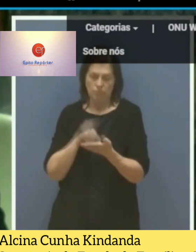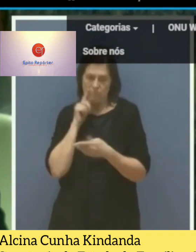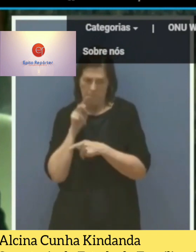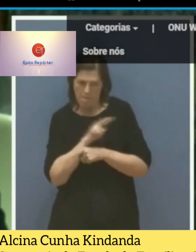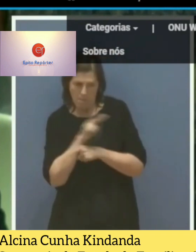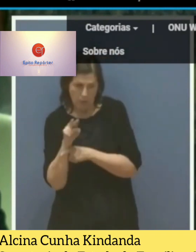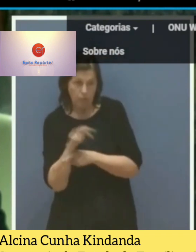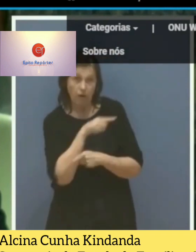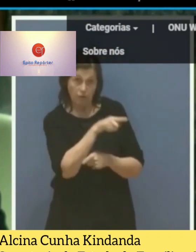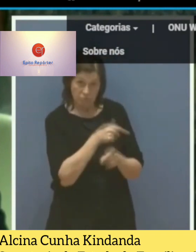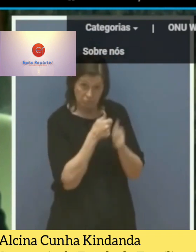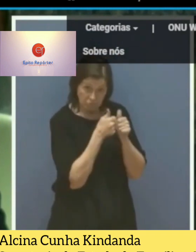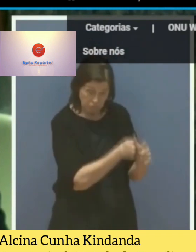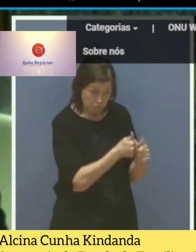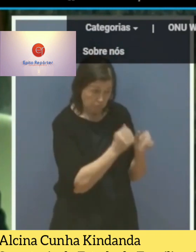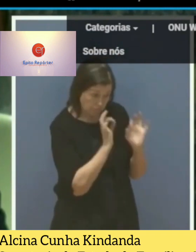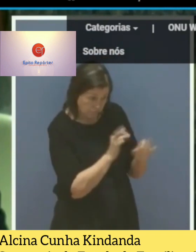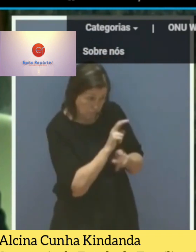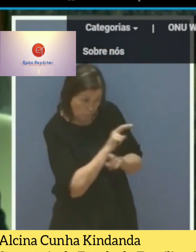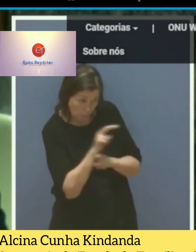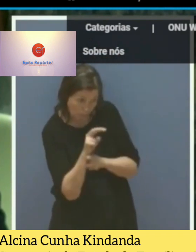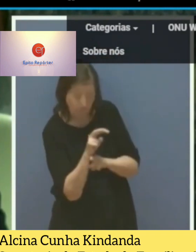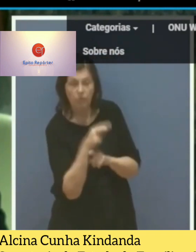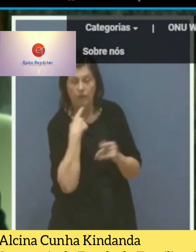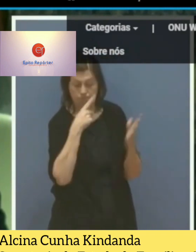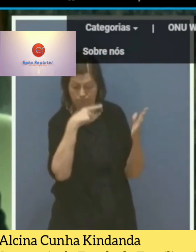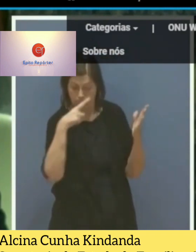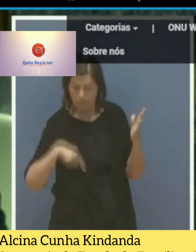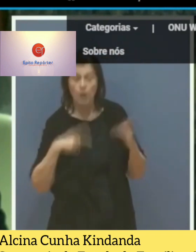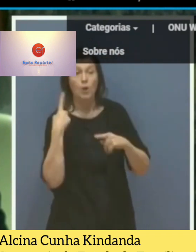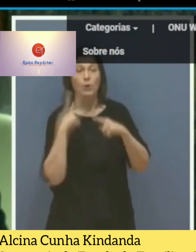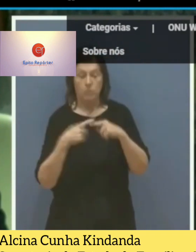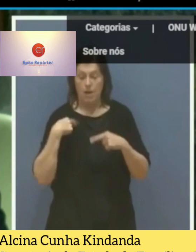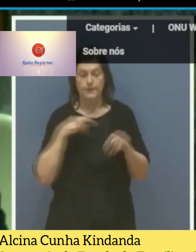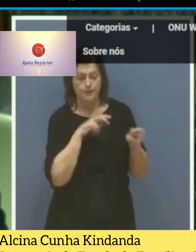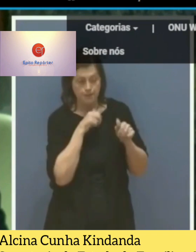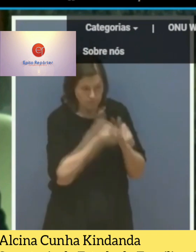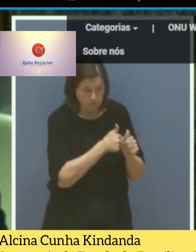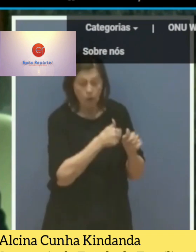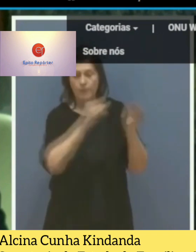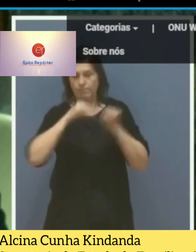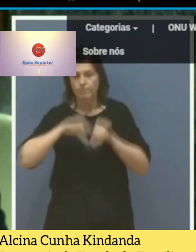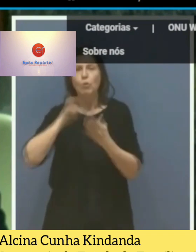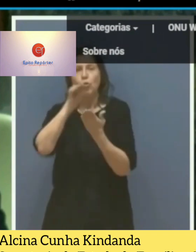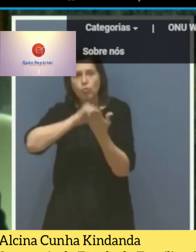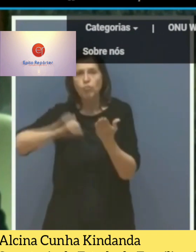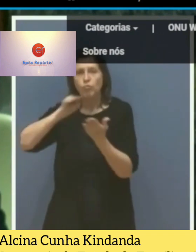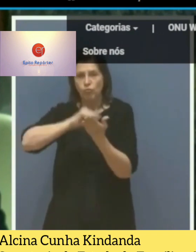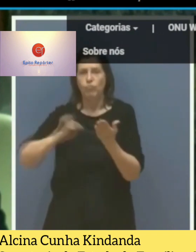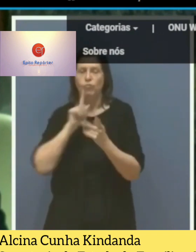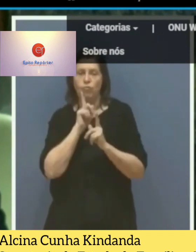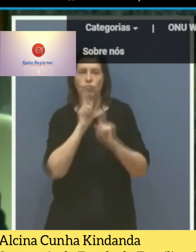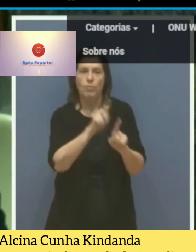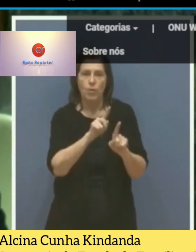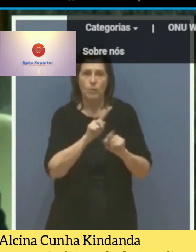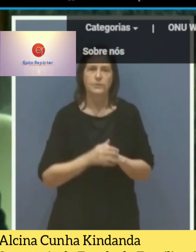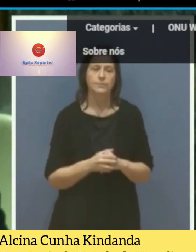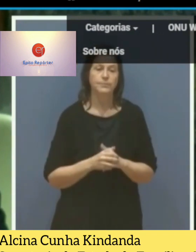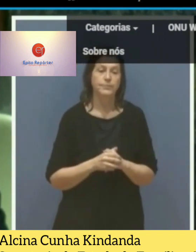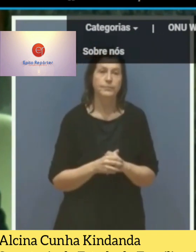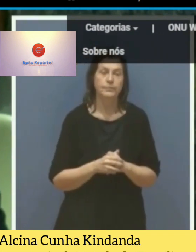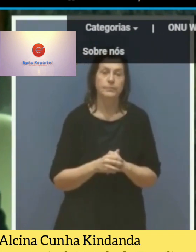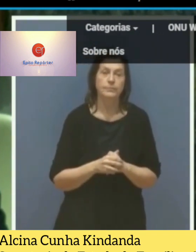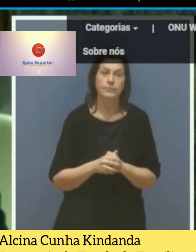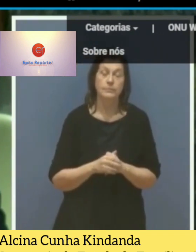dos é fundamental destacar que esta comissão quando não a elaboração Inicial referente ao